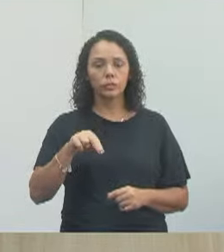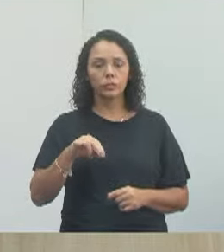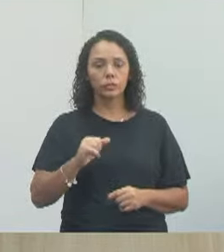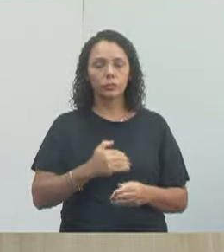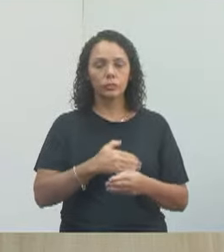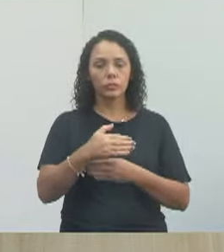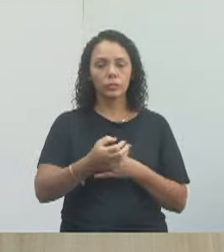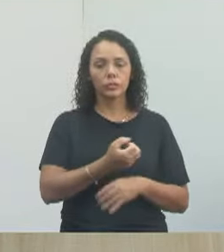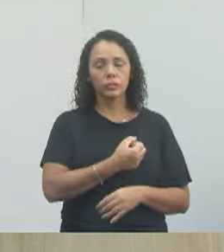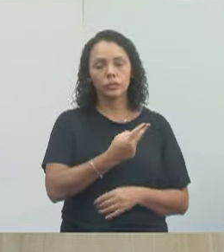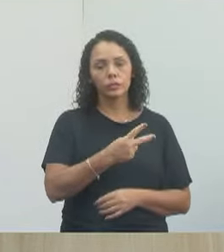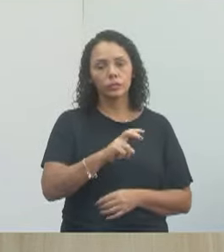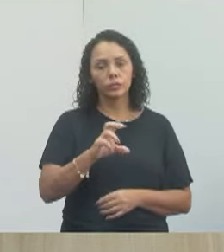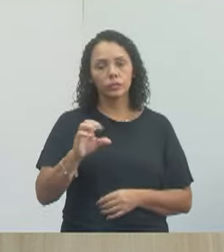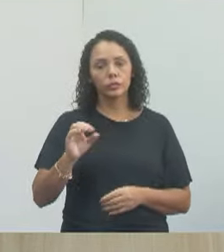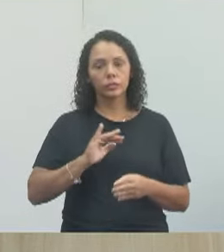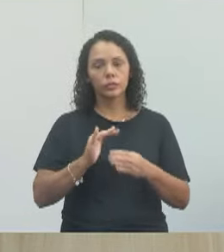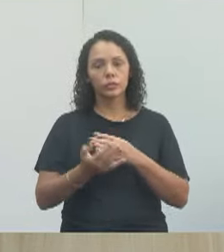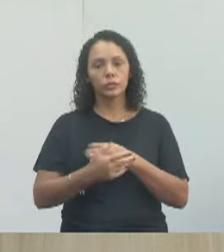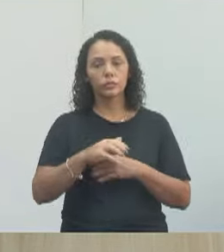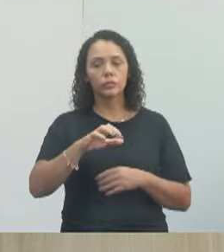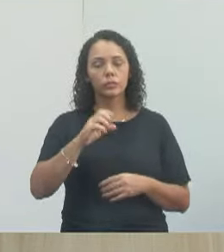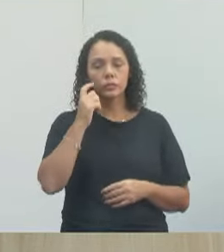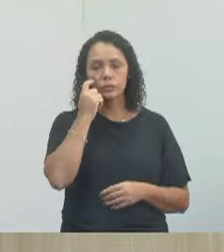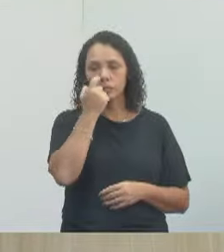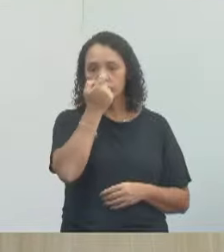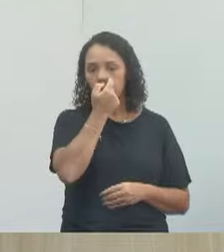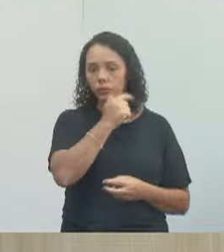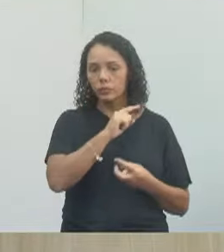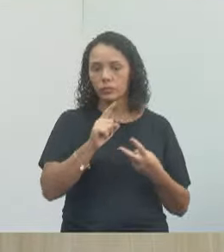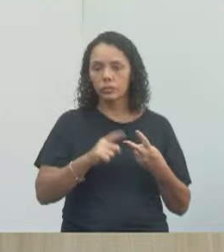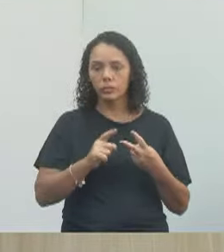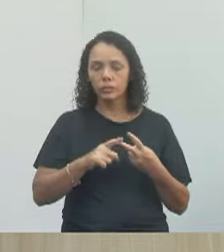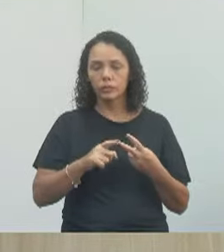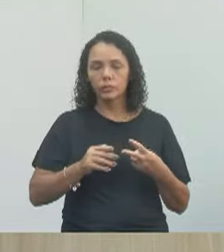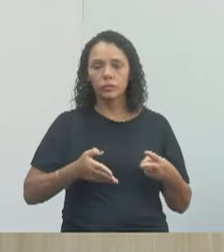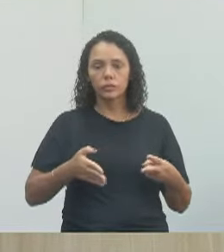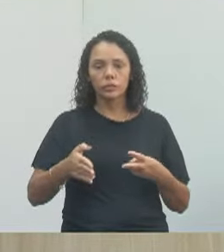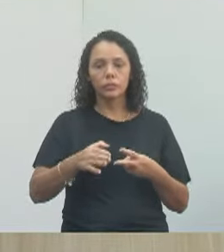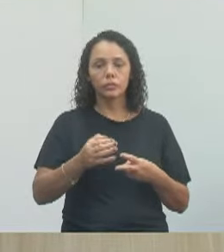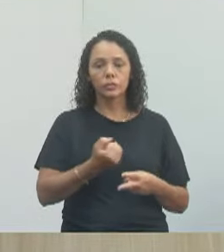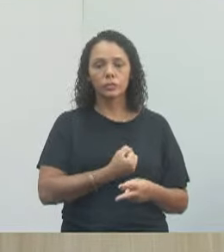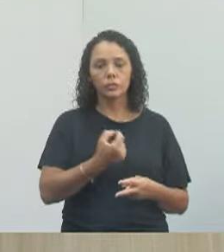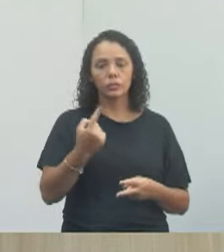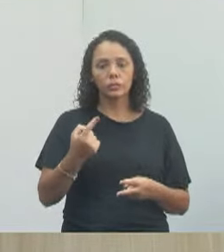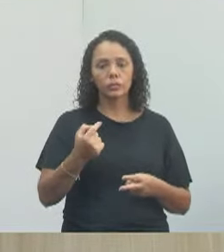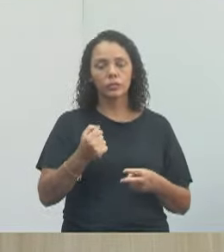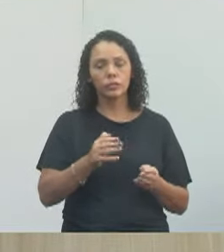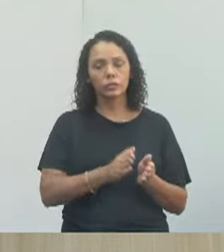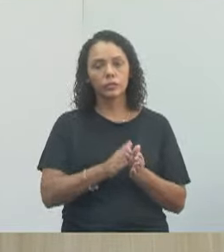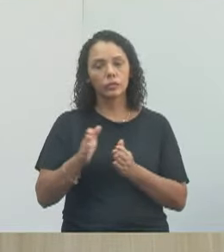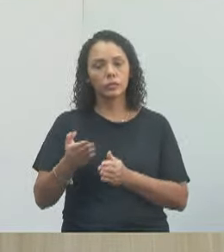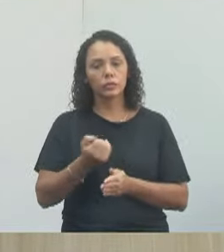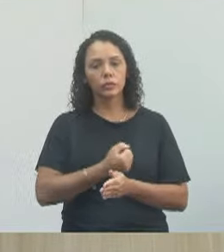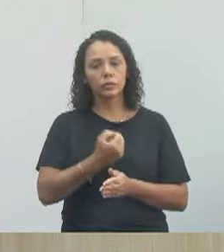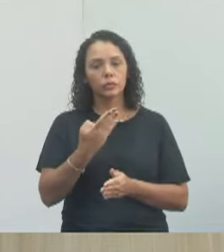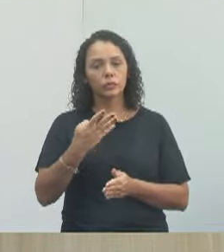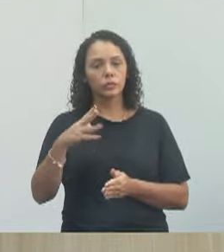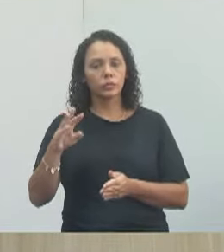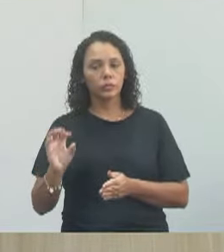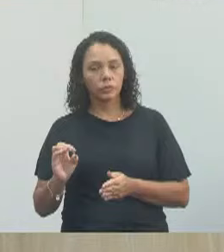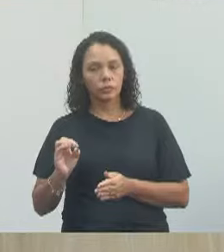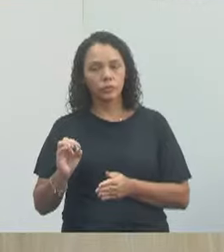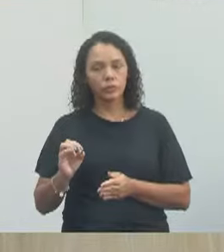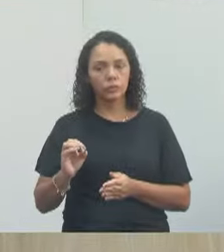250 no Parque meia-lua Dois Viela um ao lado do número 40 no acesso à Avenida